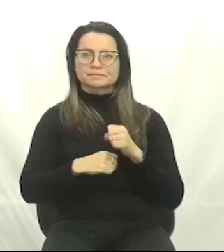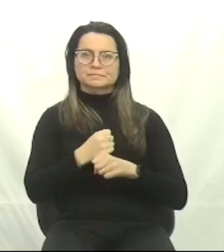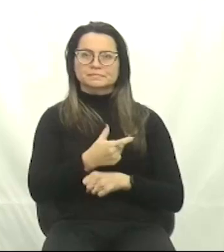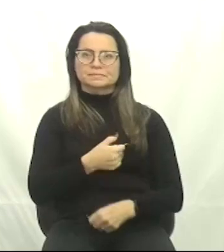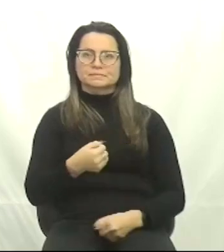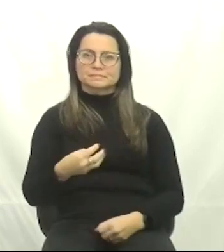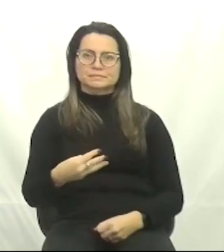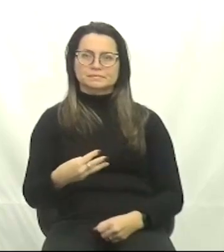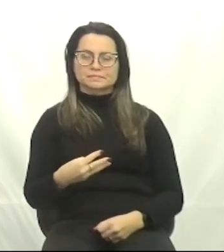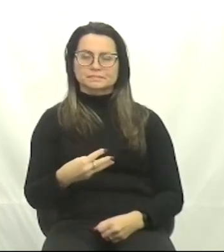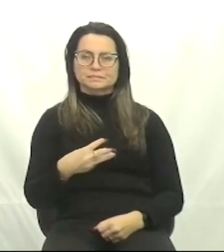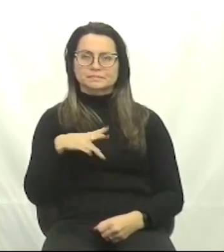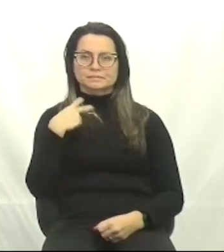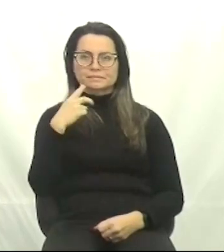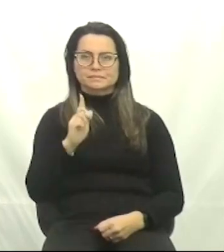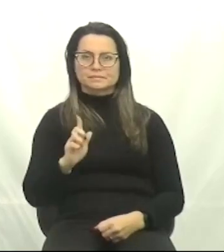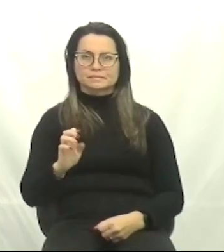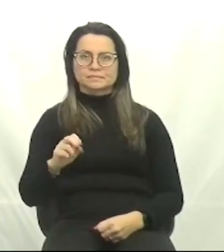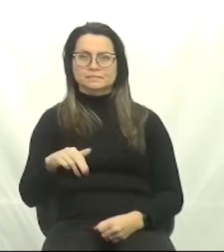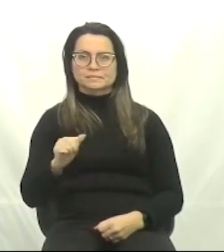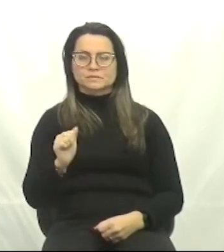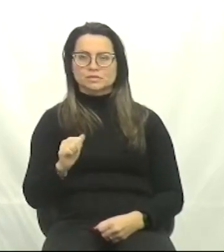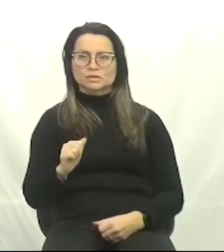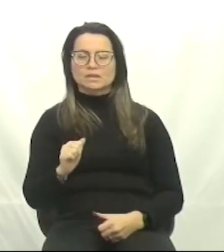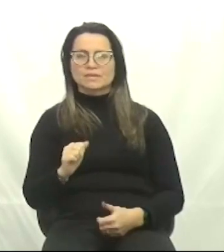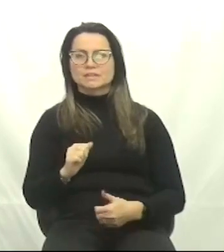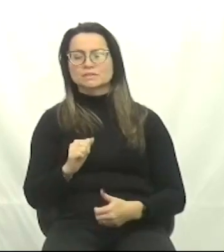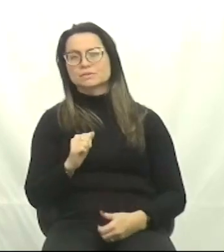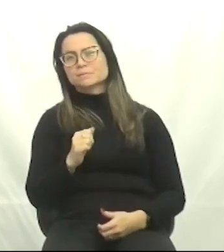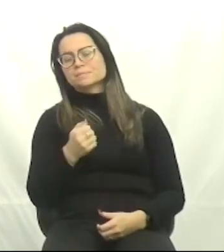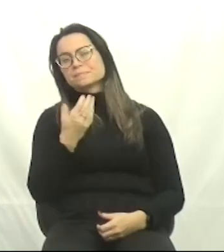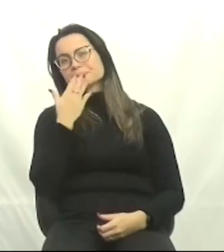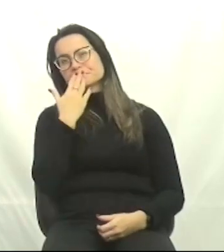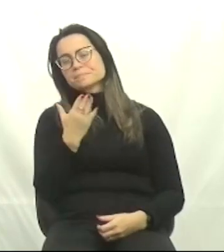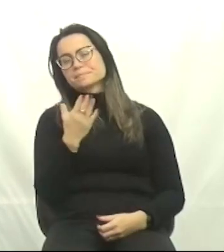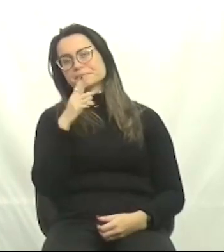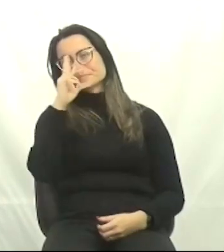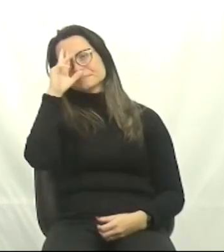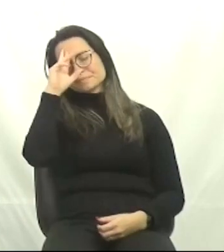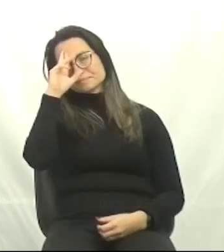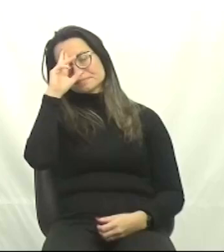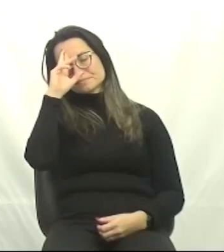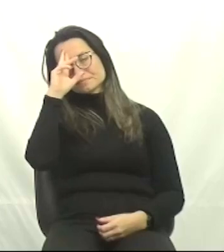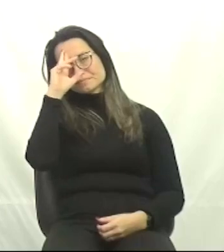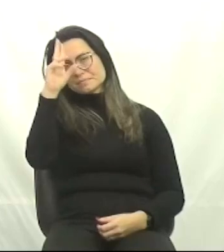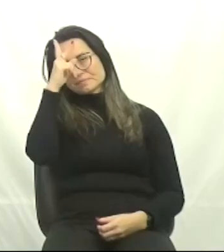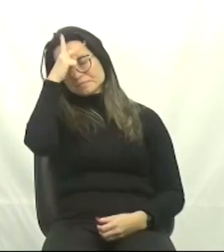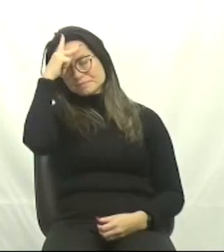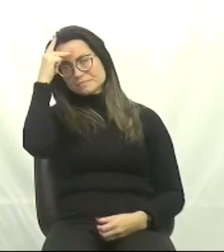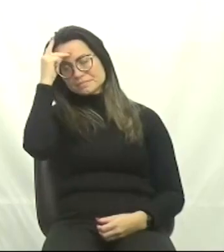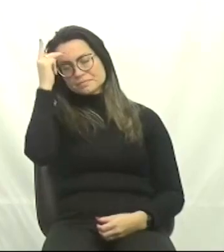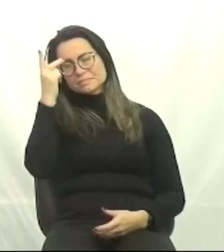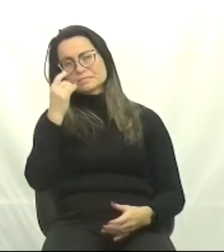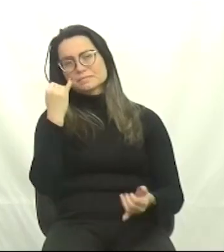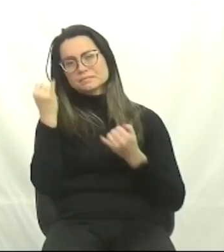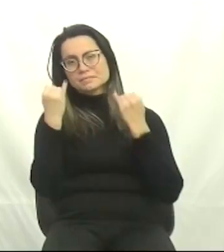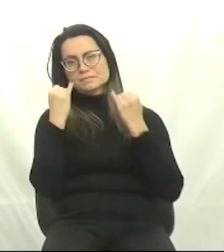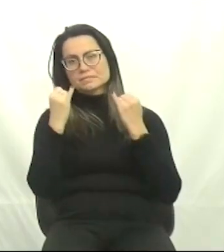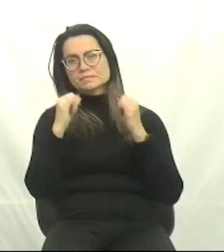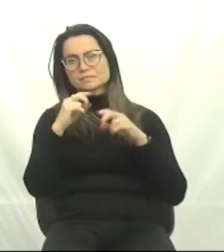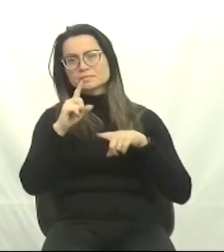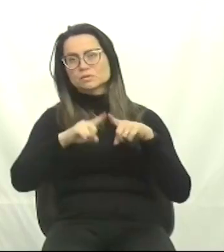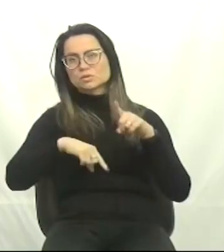359/2023, autora Giovana Vitor Mandardo. Envio de expediente ao chefe do Poder Executivo Municipal para que informe a destinação dos